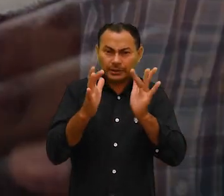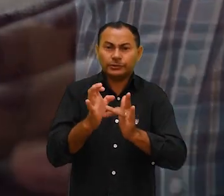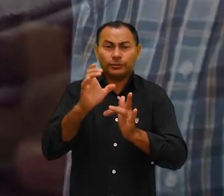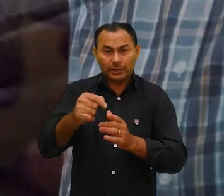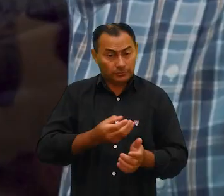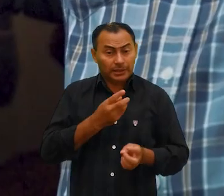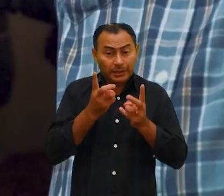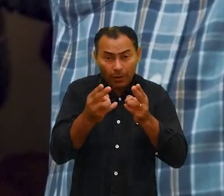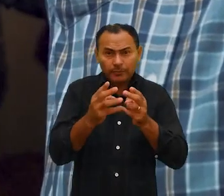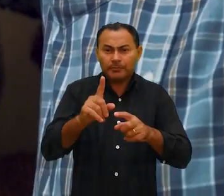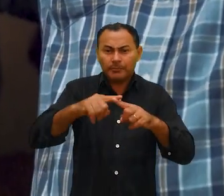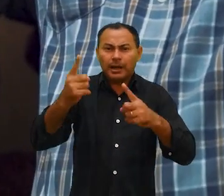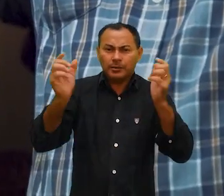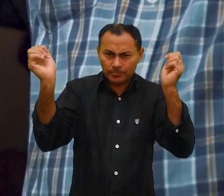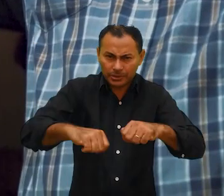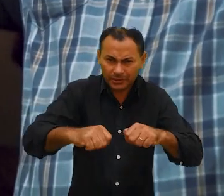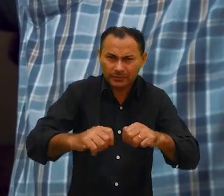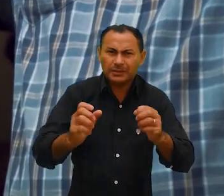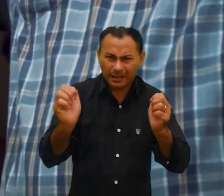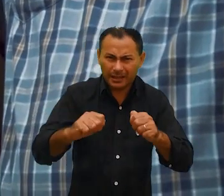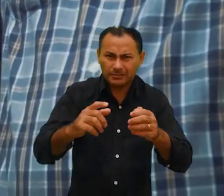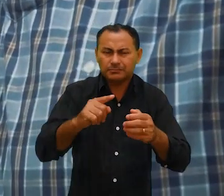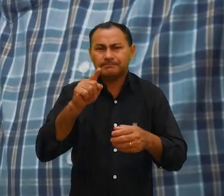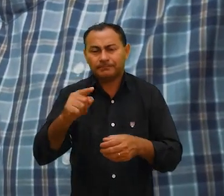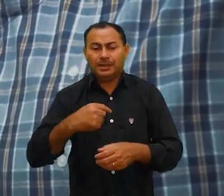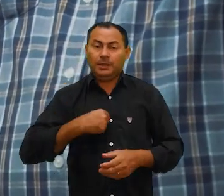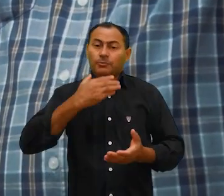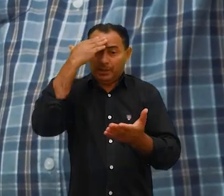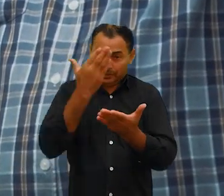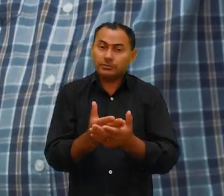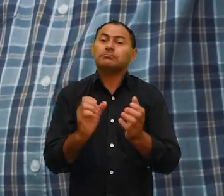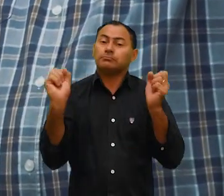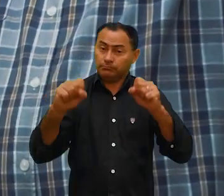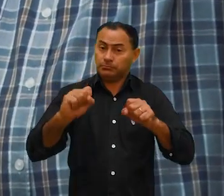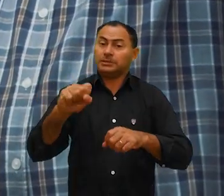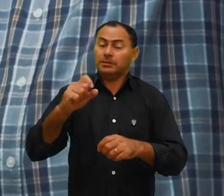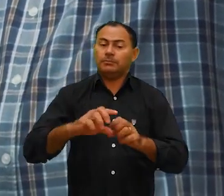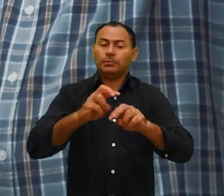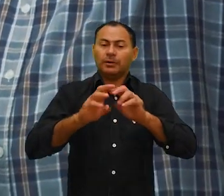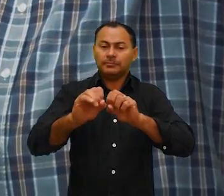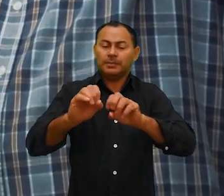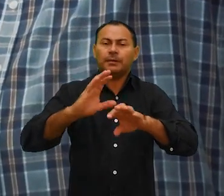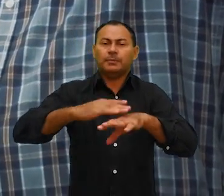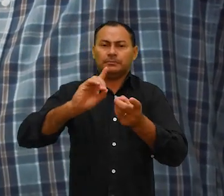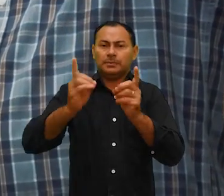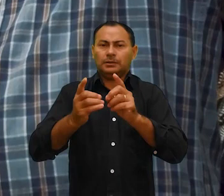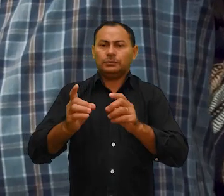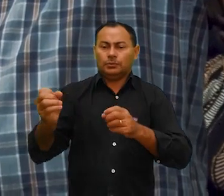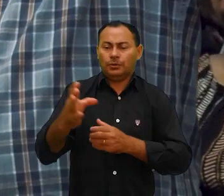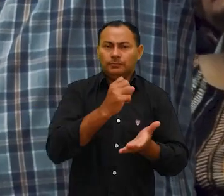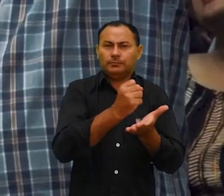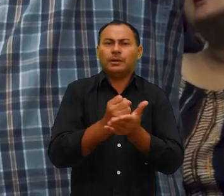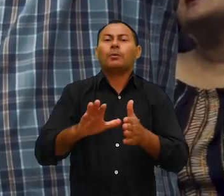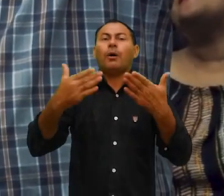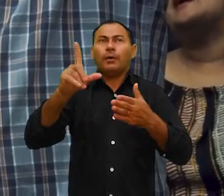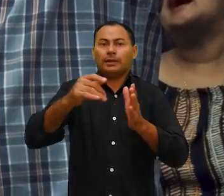é. Mas será que isso é possível? Eu creio que seja possível por causa do ensino mais dinâmico do Novo